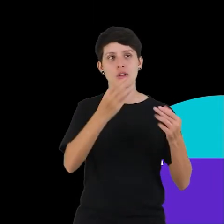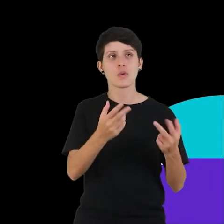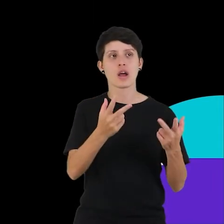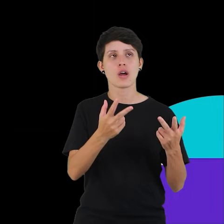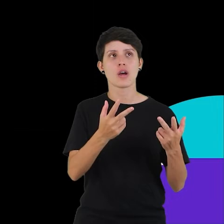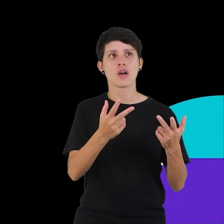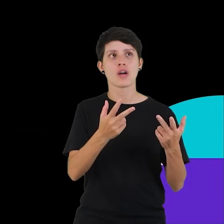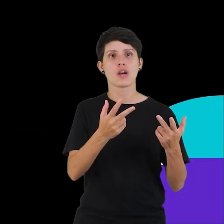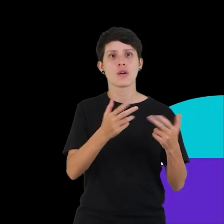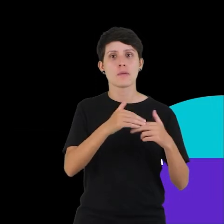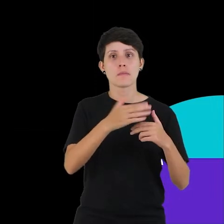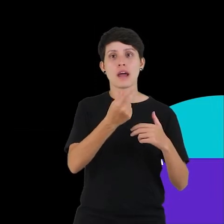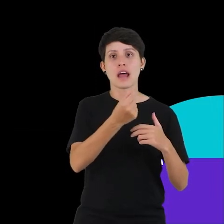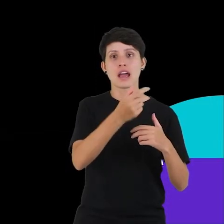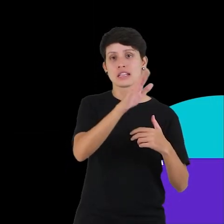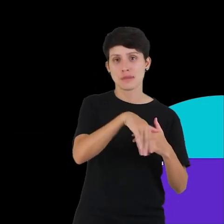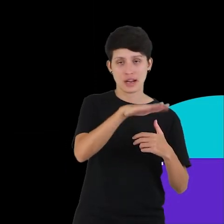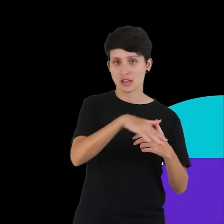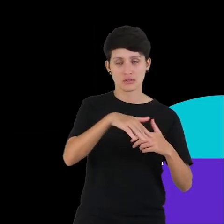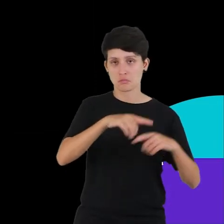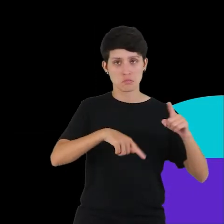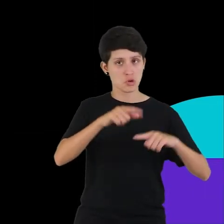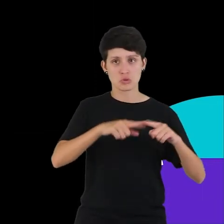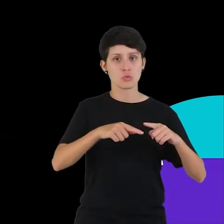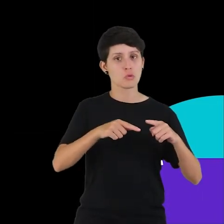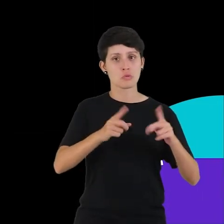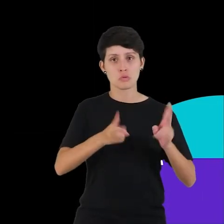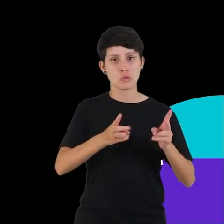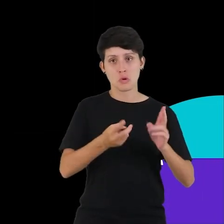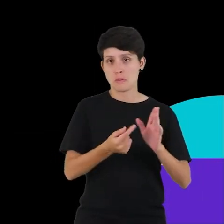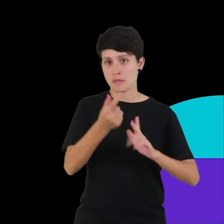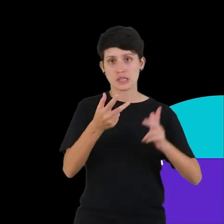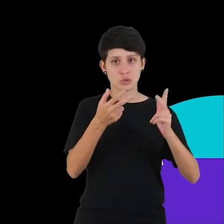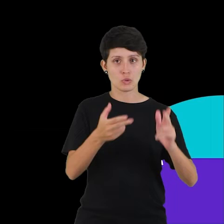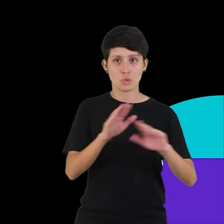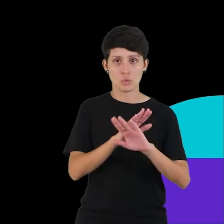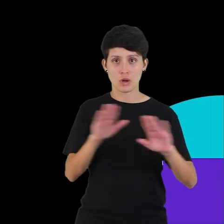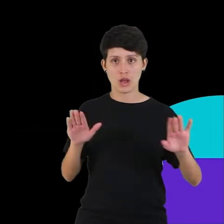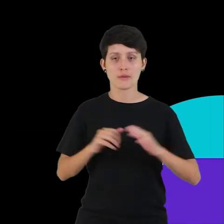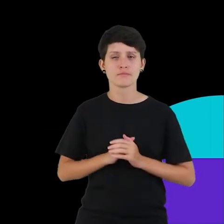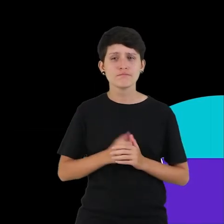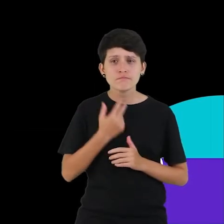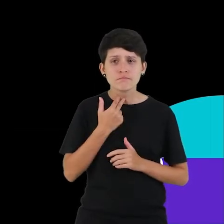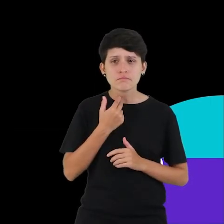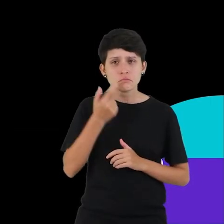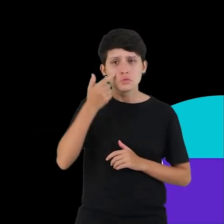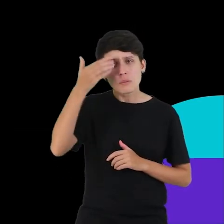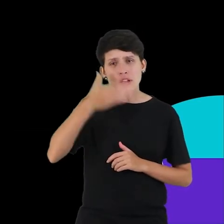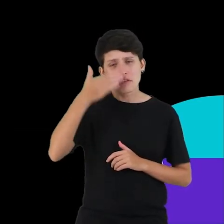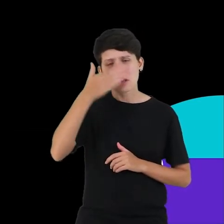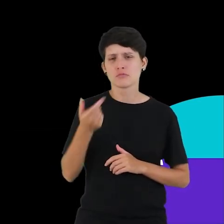mais perto, gera oportunidades, a independência financeira, faz o seu horário equilíbrio sua vida